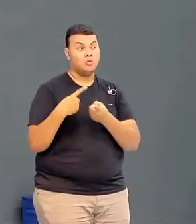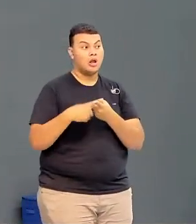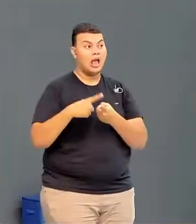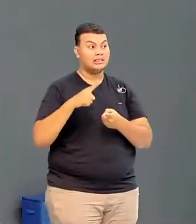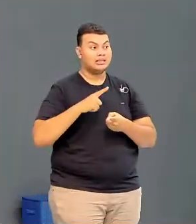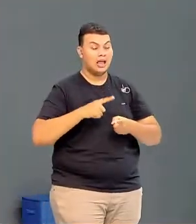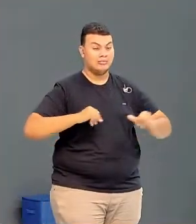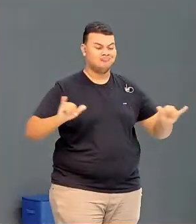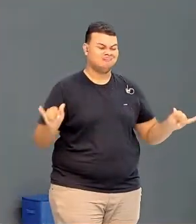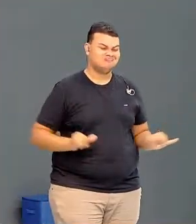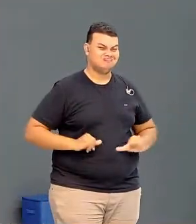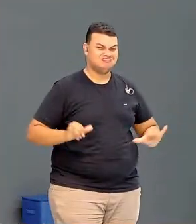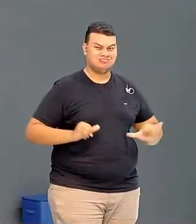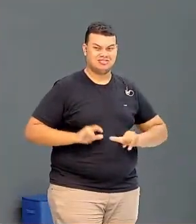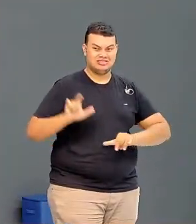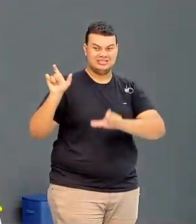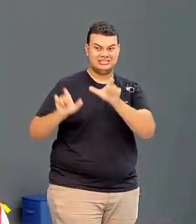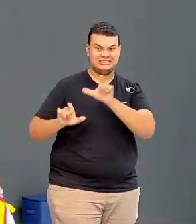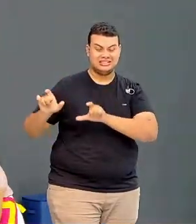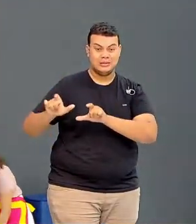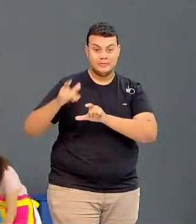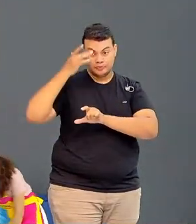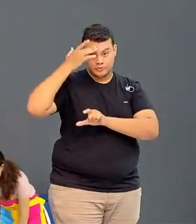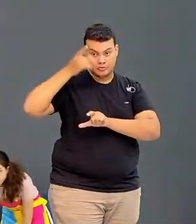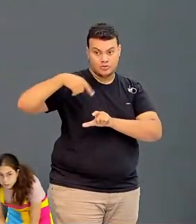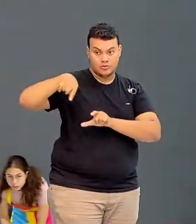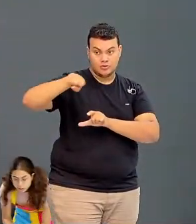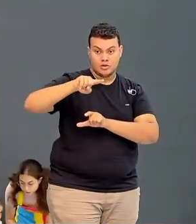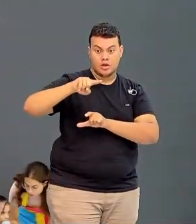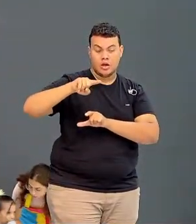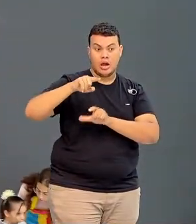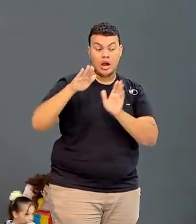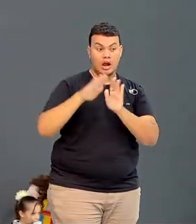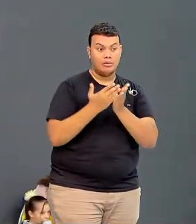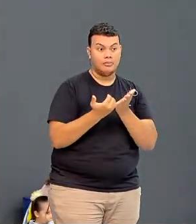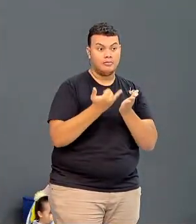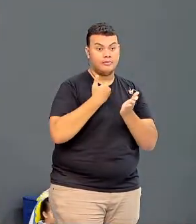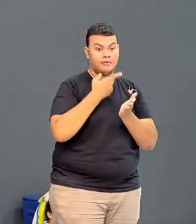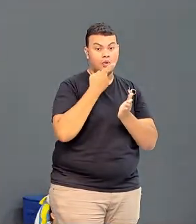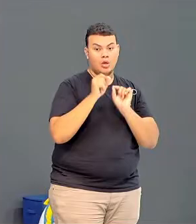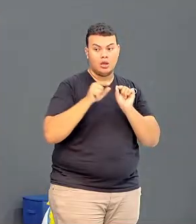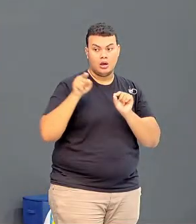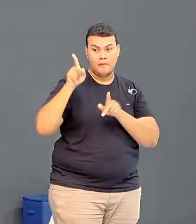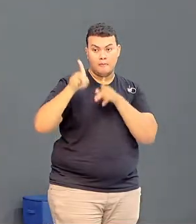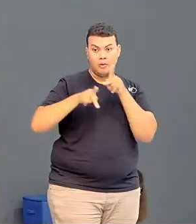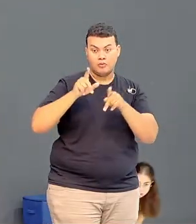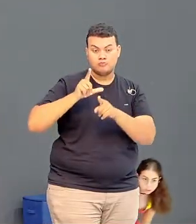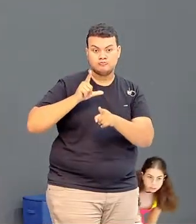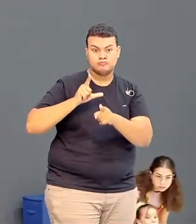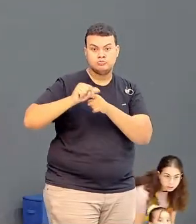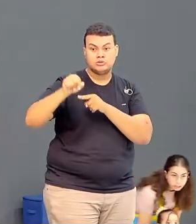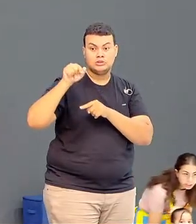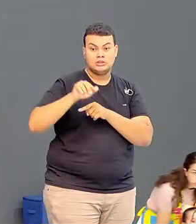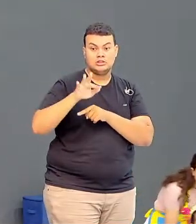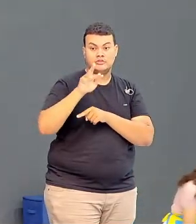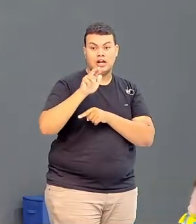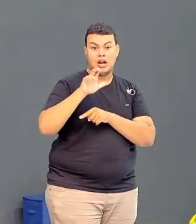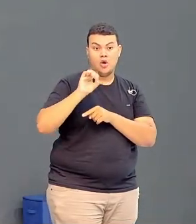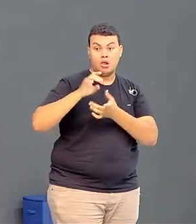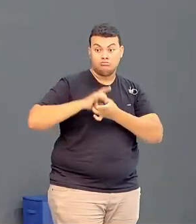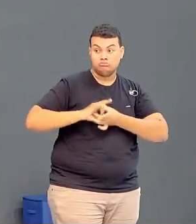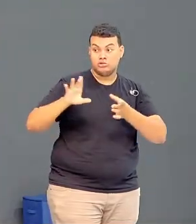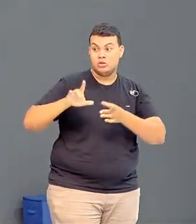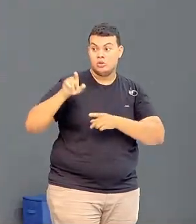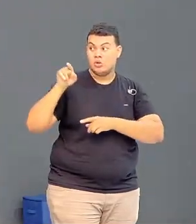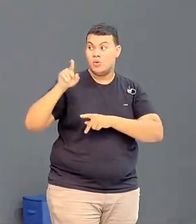trouxe um estrago. A palavra diz que quando o povo sai do Egito, já estou adiantando a história, o povo sai do Egito, o faraó liberta o povo. Quando o povo